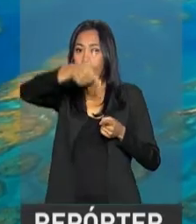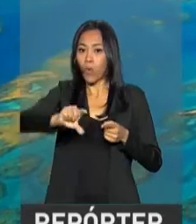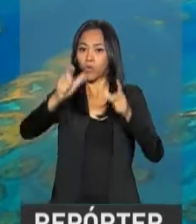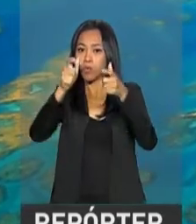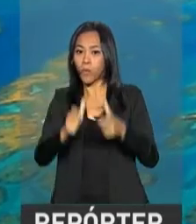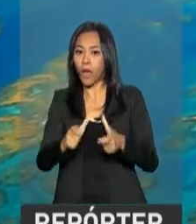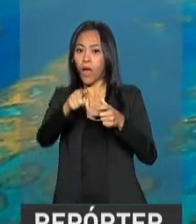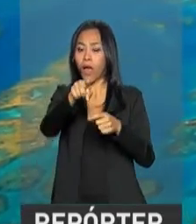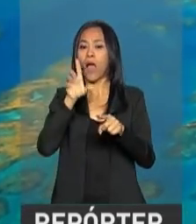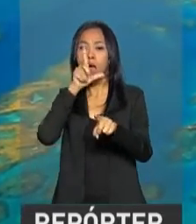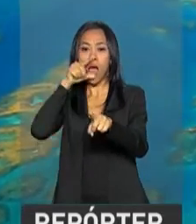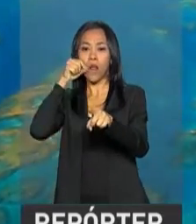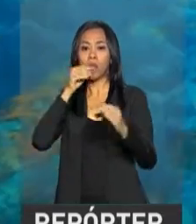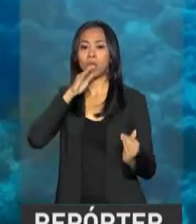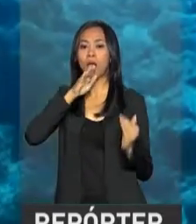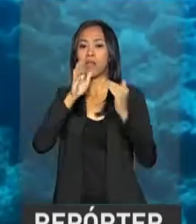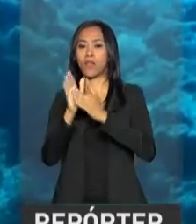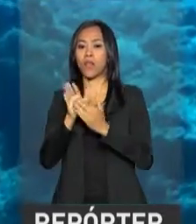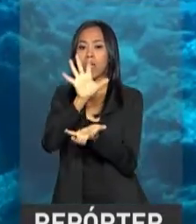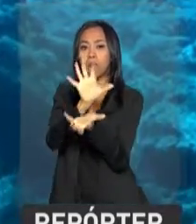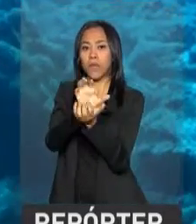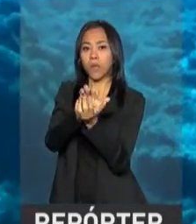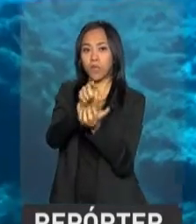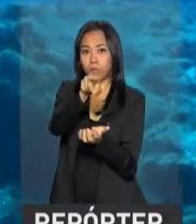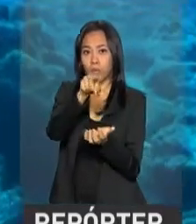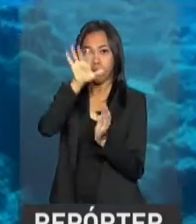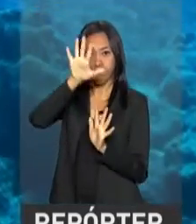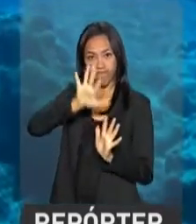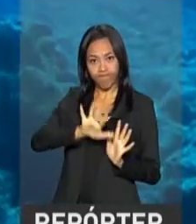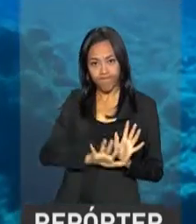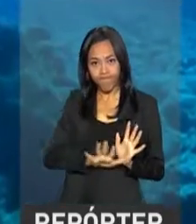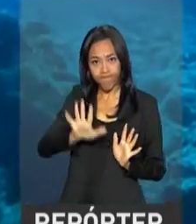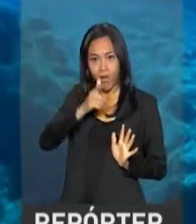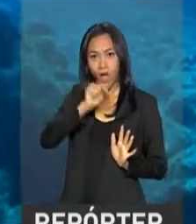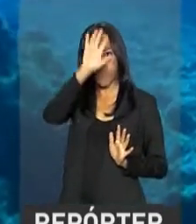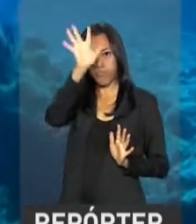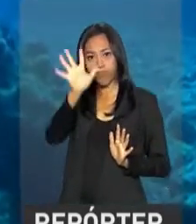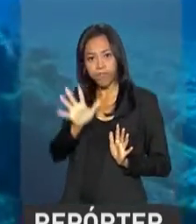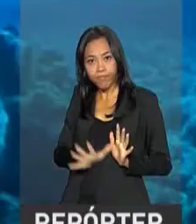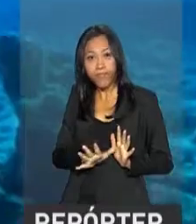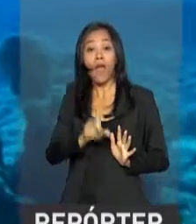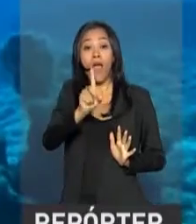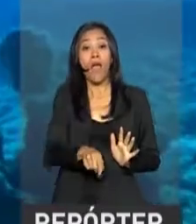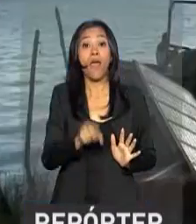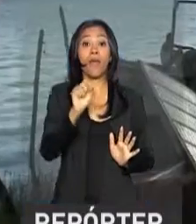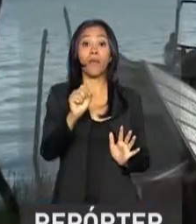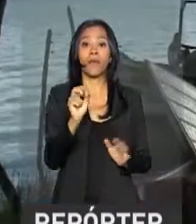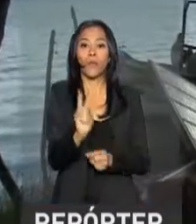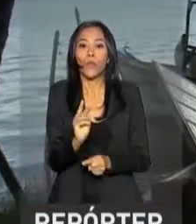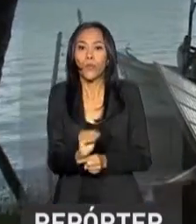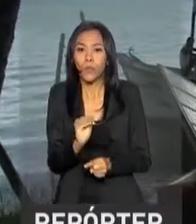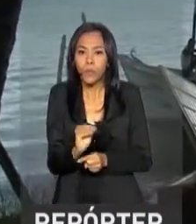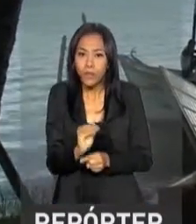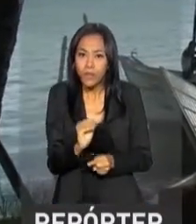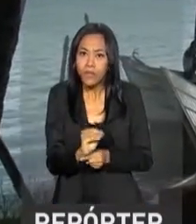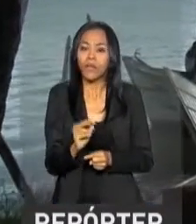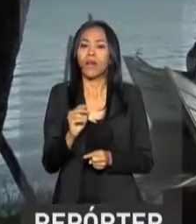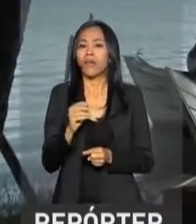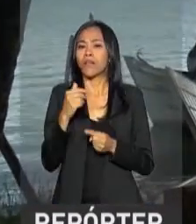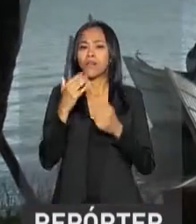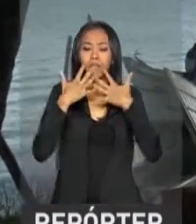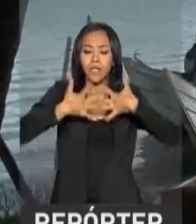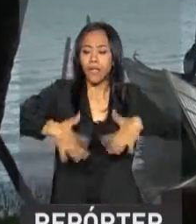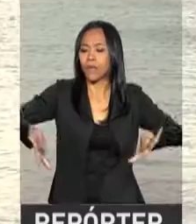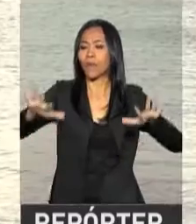vai de alagoas até pernambuco a idéia é preservar os recursos naturais nas áreas costeiras marinhas